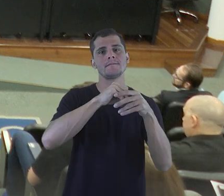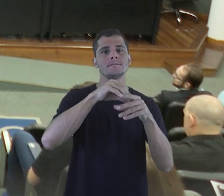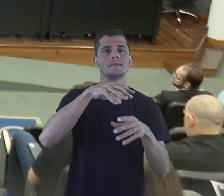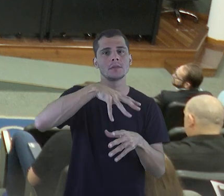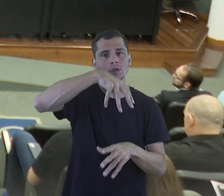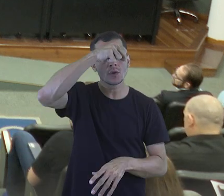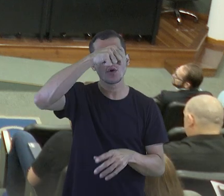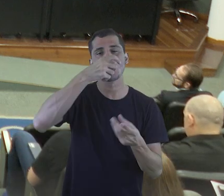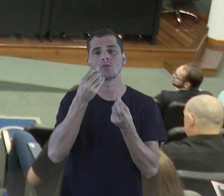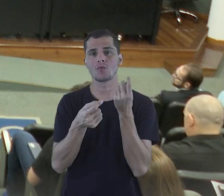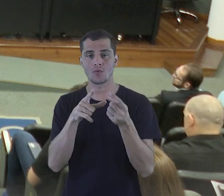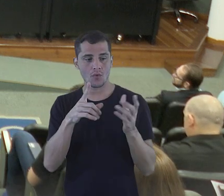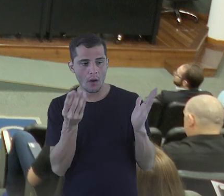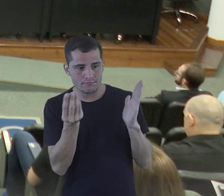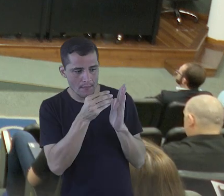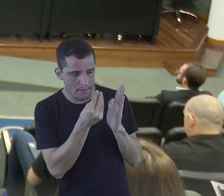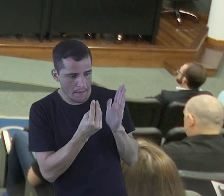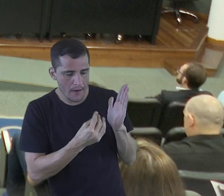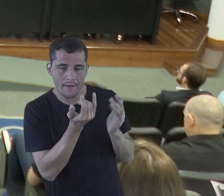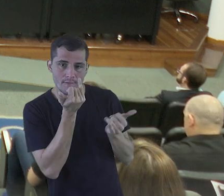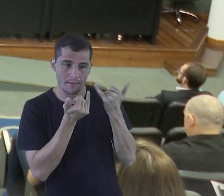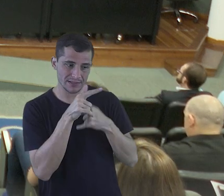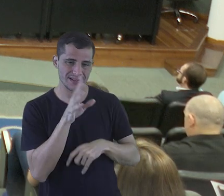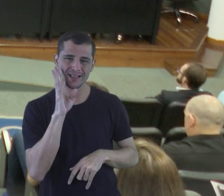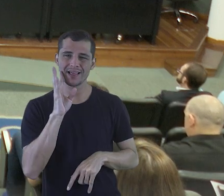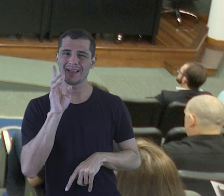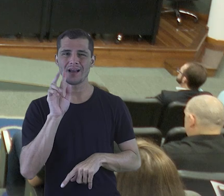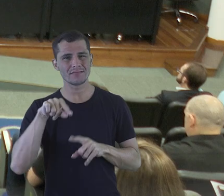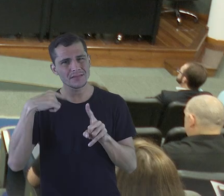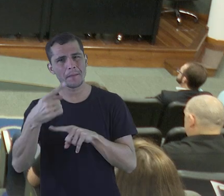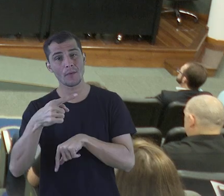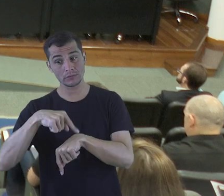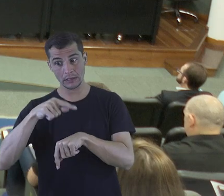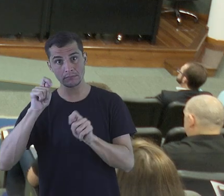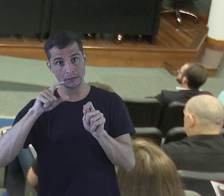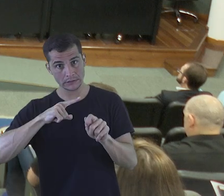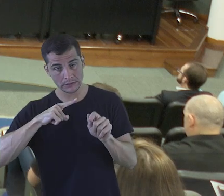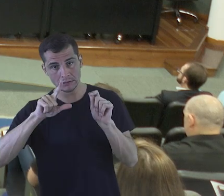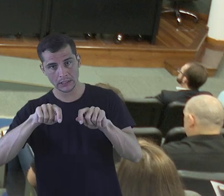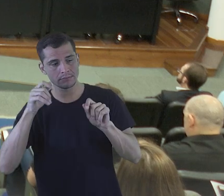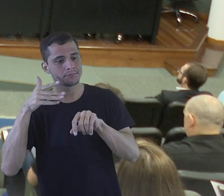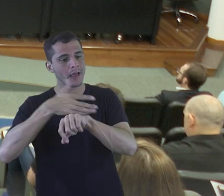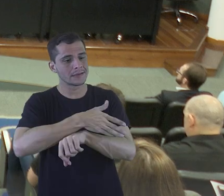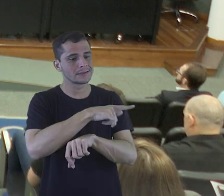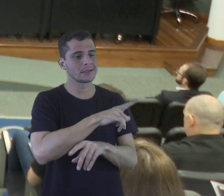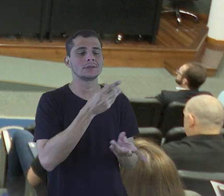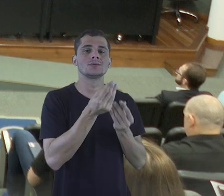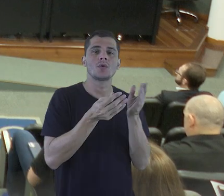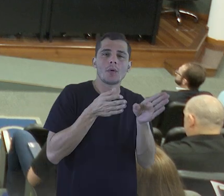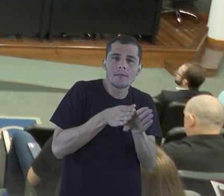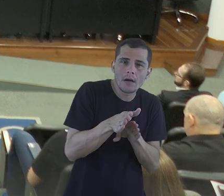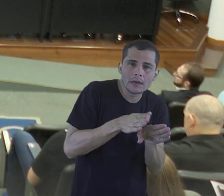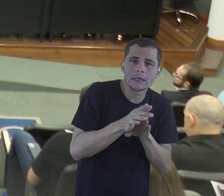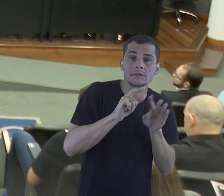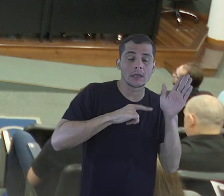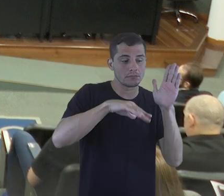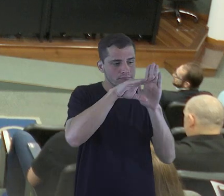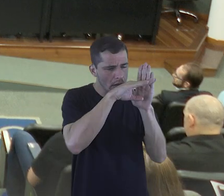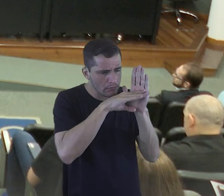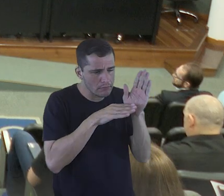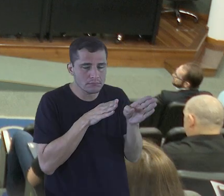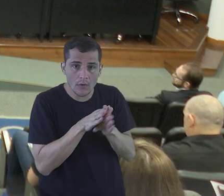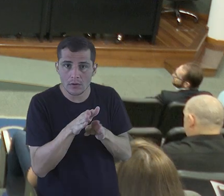aqui é bem legal você dar uma olhada nisso depois e com o tempo porque o próprio guia orientativo ele